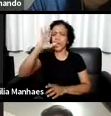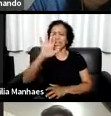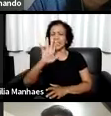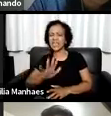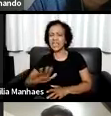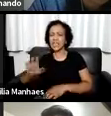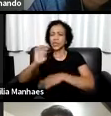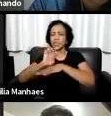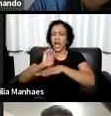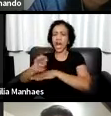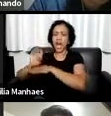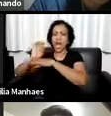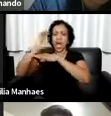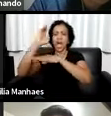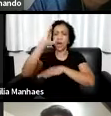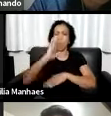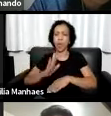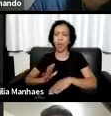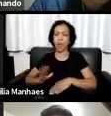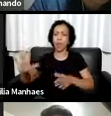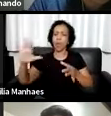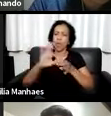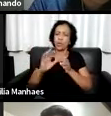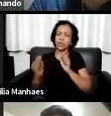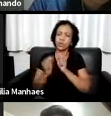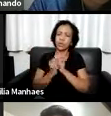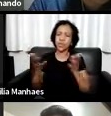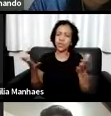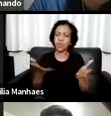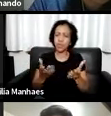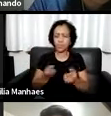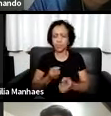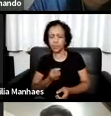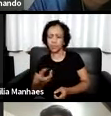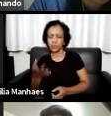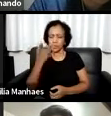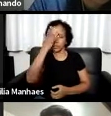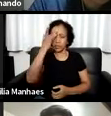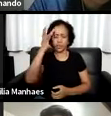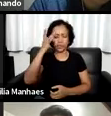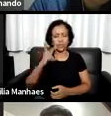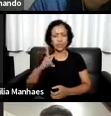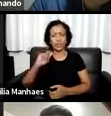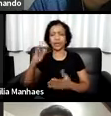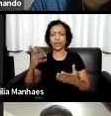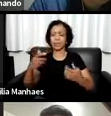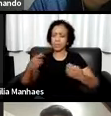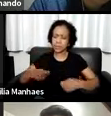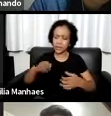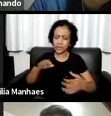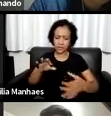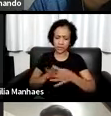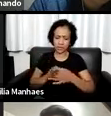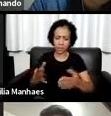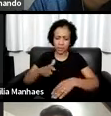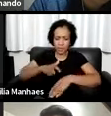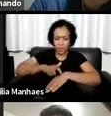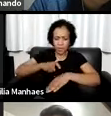em oração diante de ti. Quantas pessoas, Pai, que reunidas nesse instante, colocam